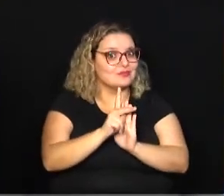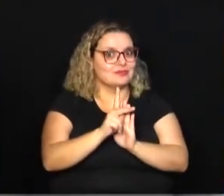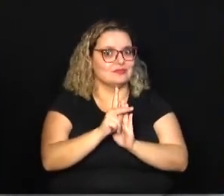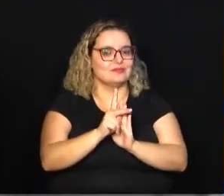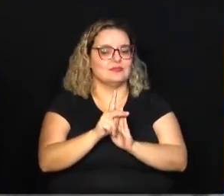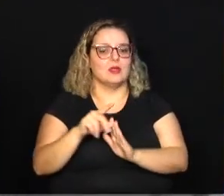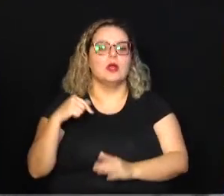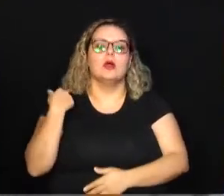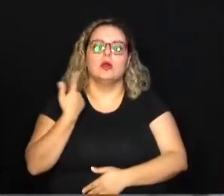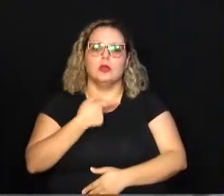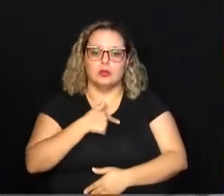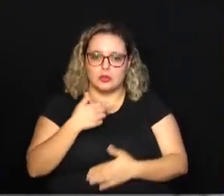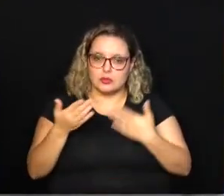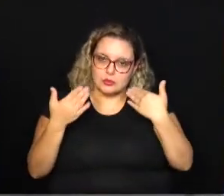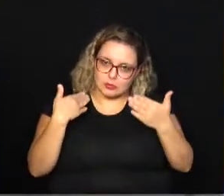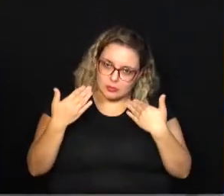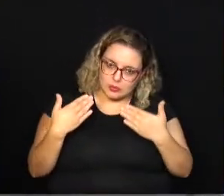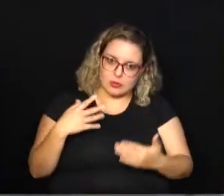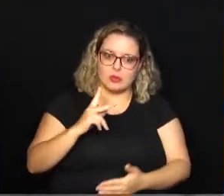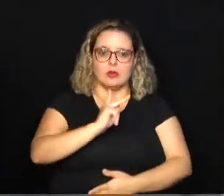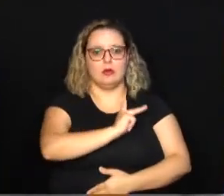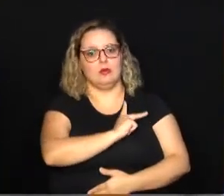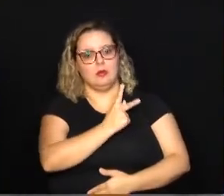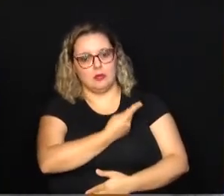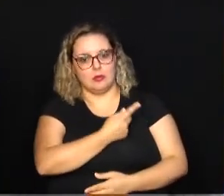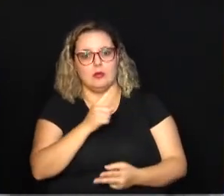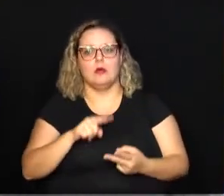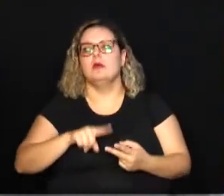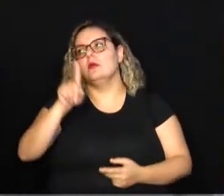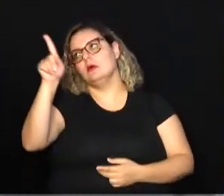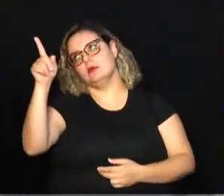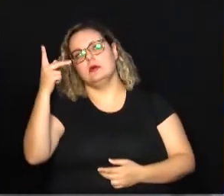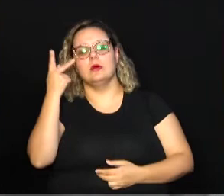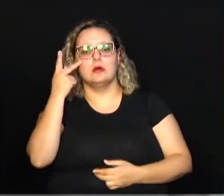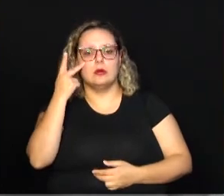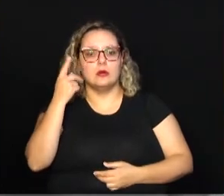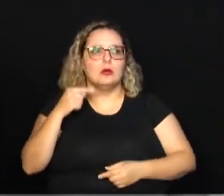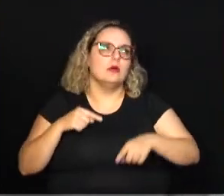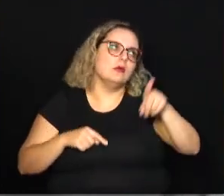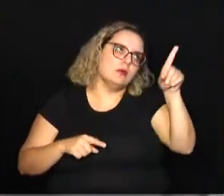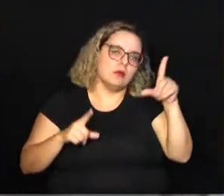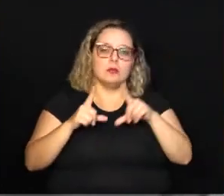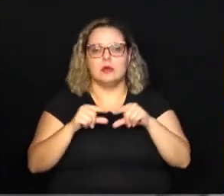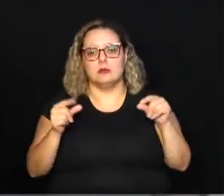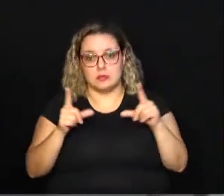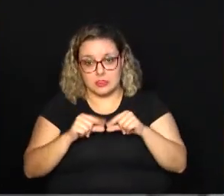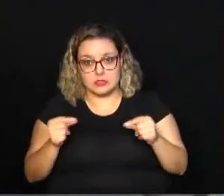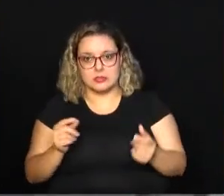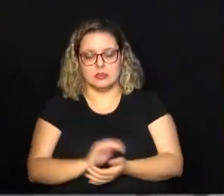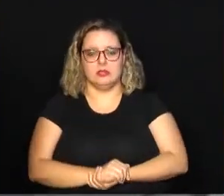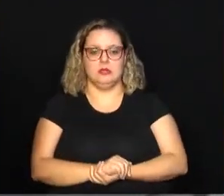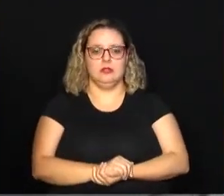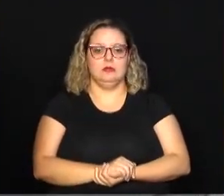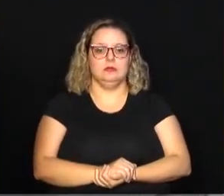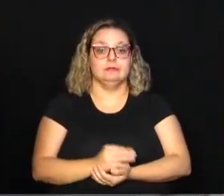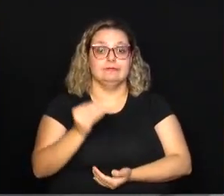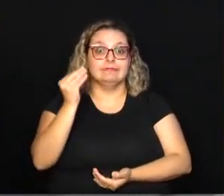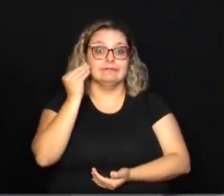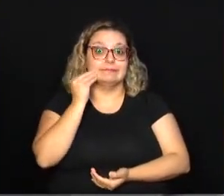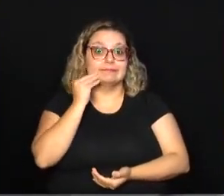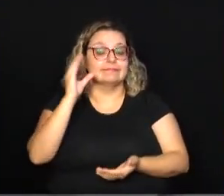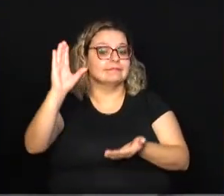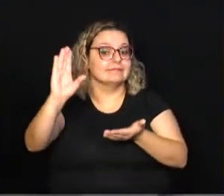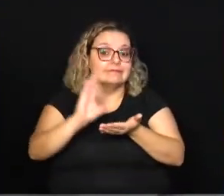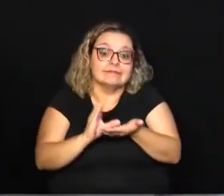lá conversar, tentar... Vocês foram a São Paulo, vão a Brasília, foram a Brasília, para tentar obter recurso. É o que a